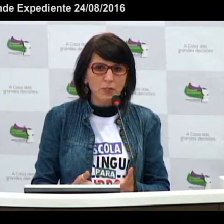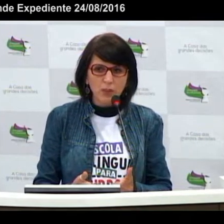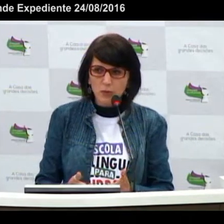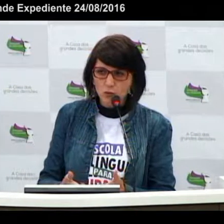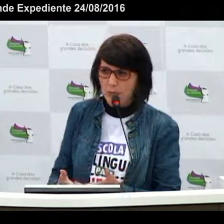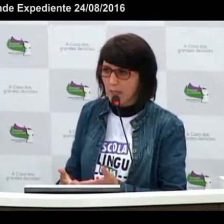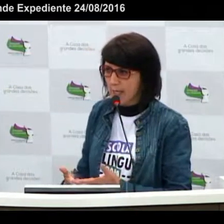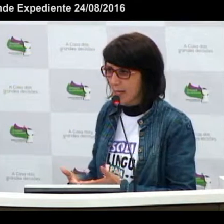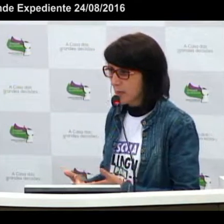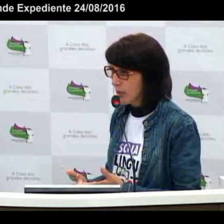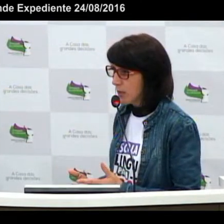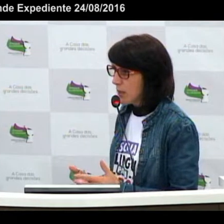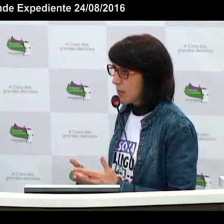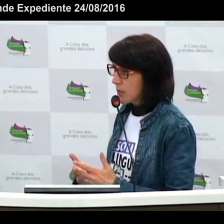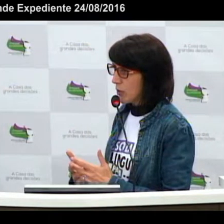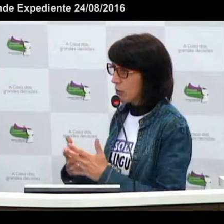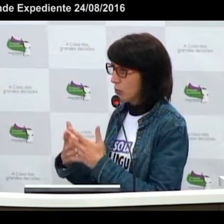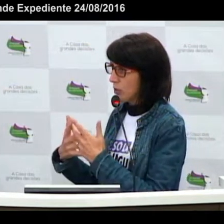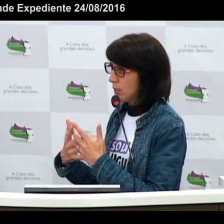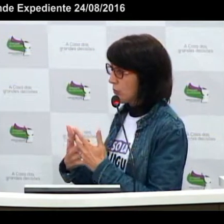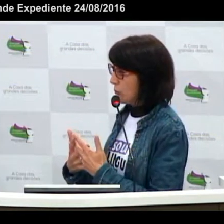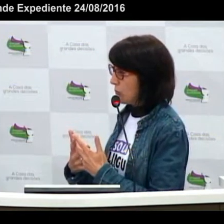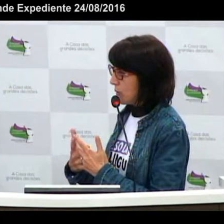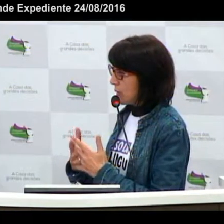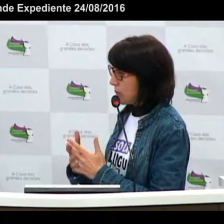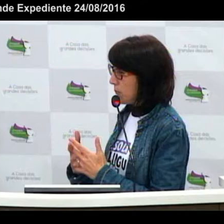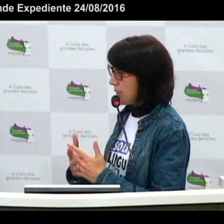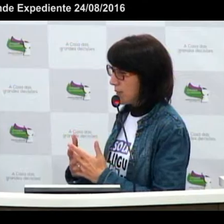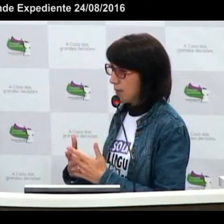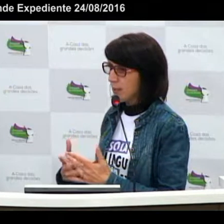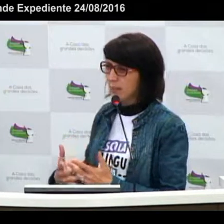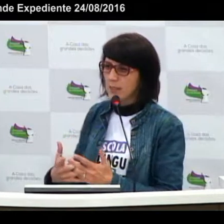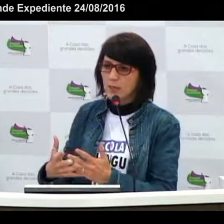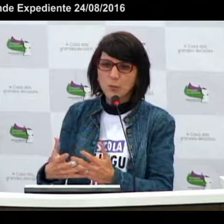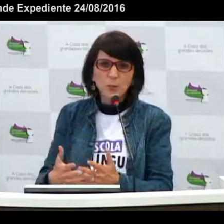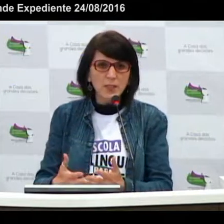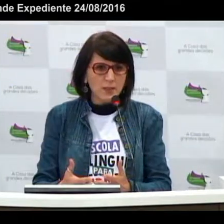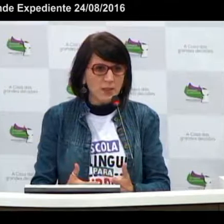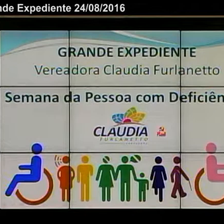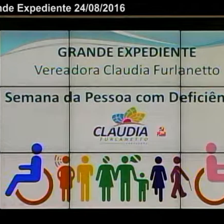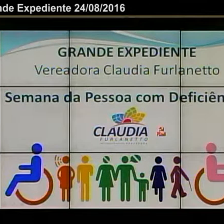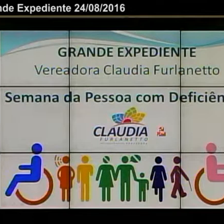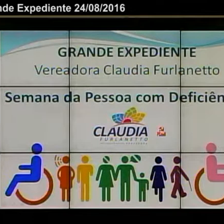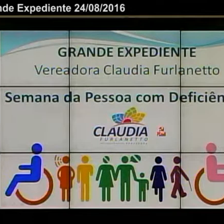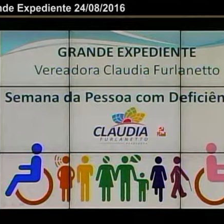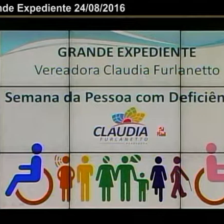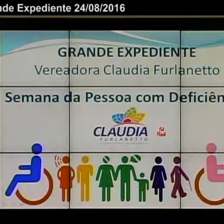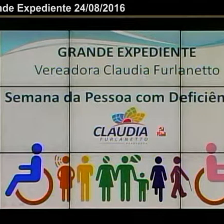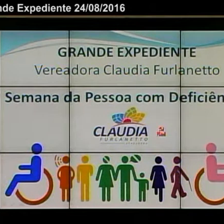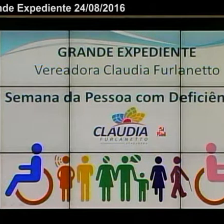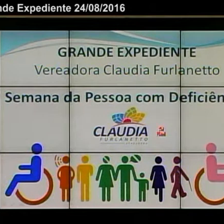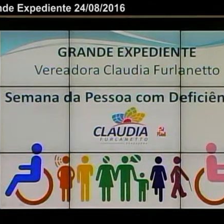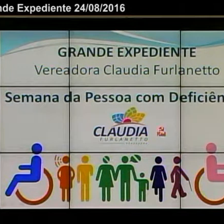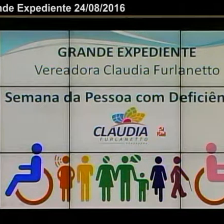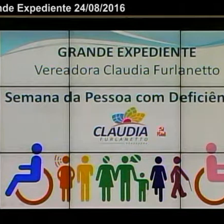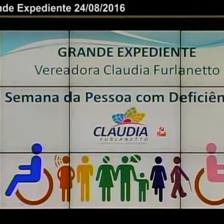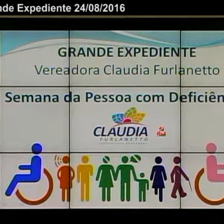minha forma de trabalhar, que eu consigo me despir das minhas